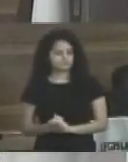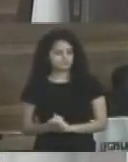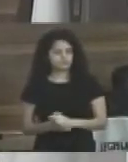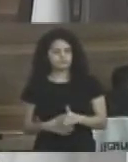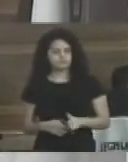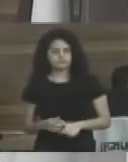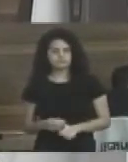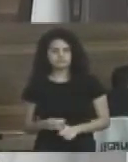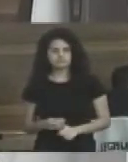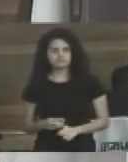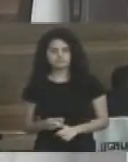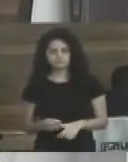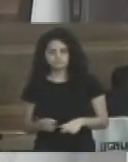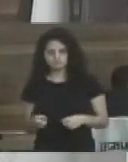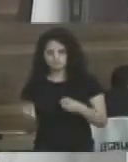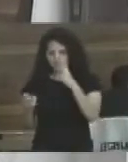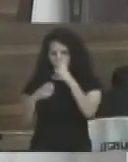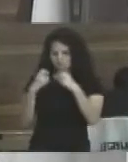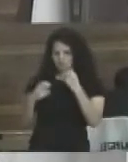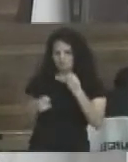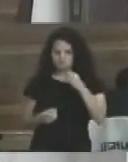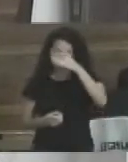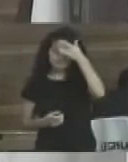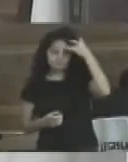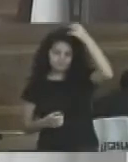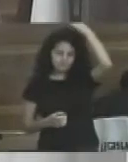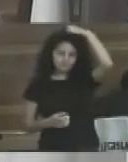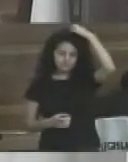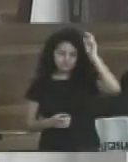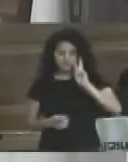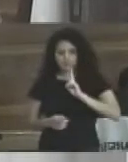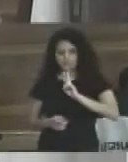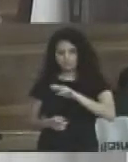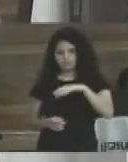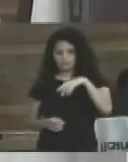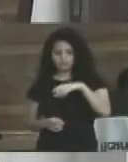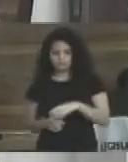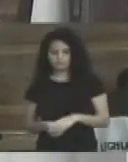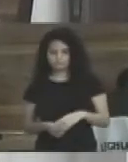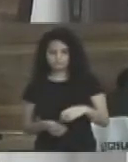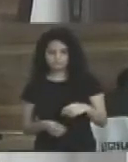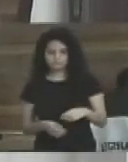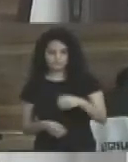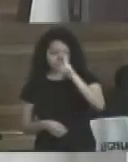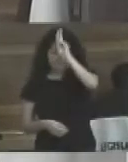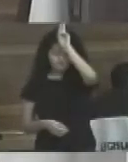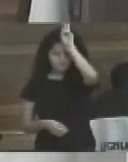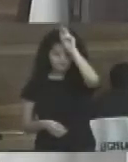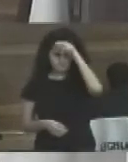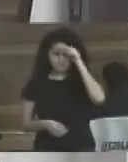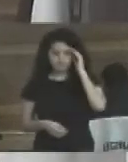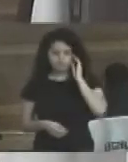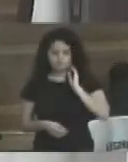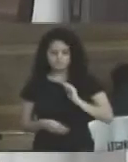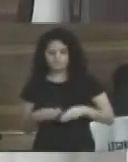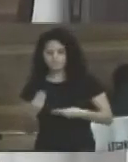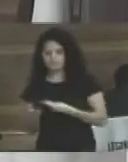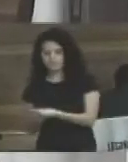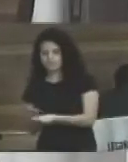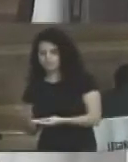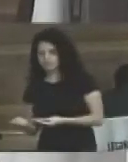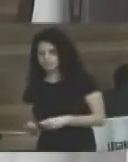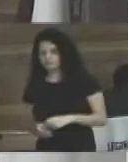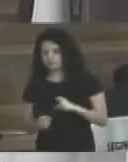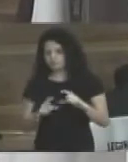coisas que incomodam muito as pessoas de Angra é ver os nossos índios expondo e comercializando seus produtos na